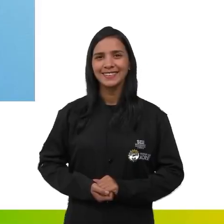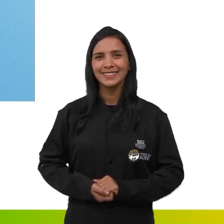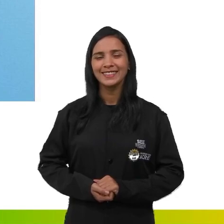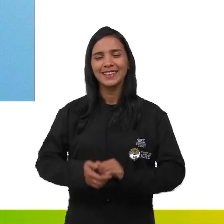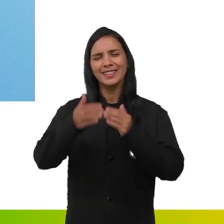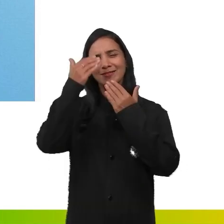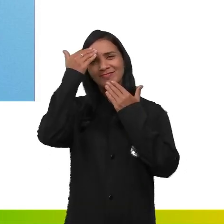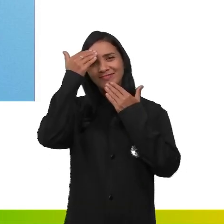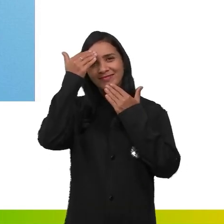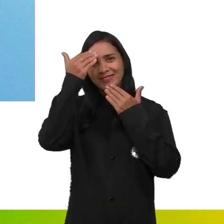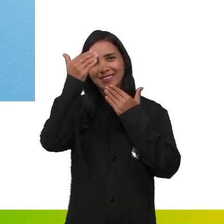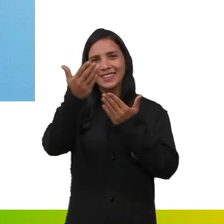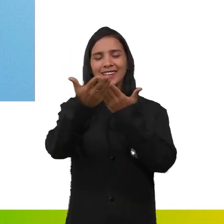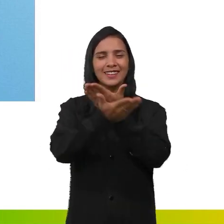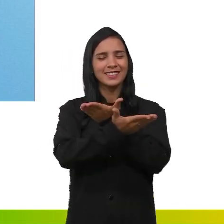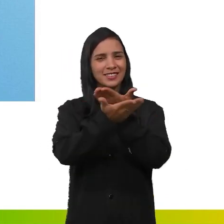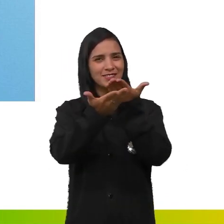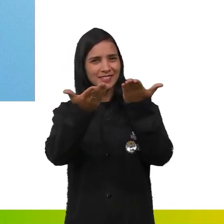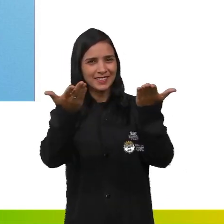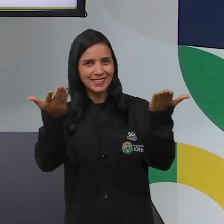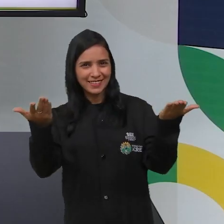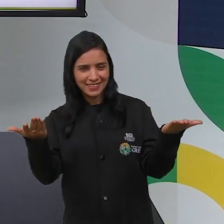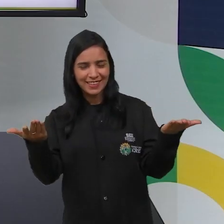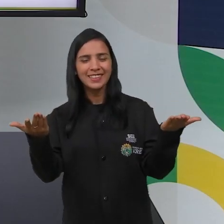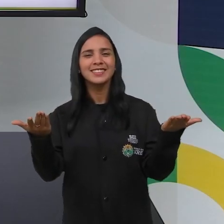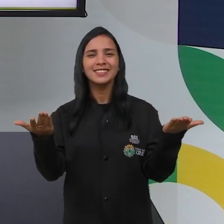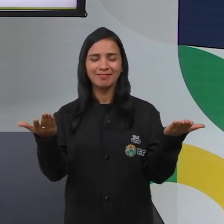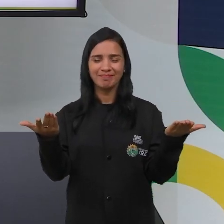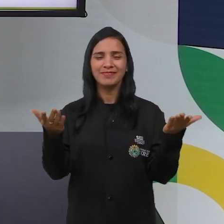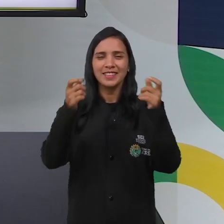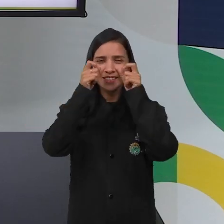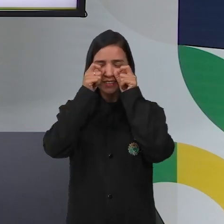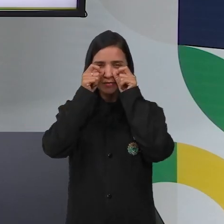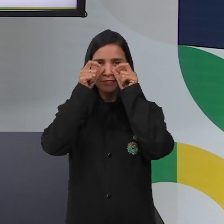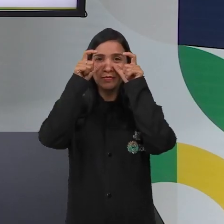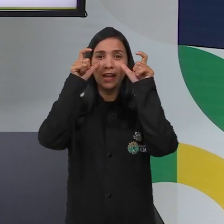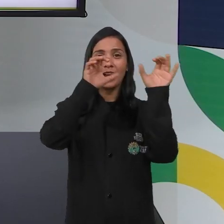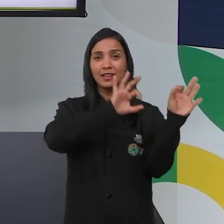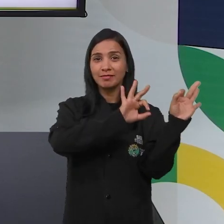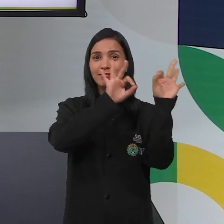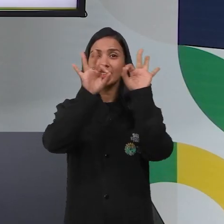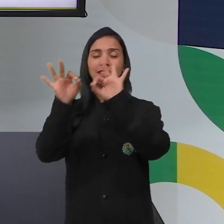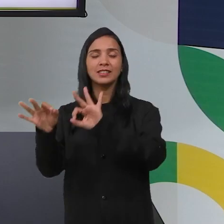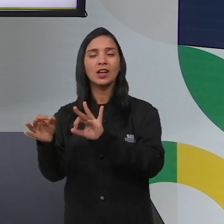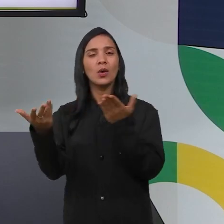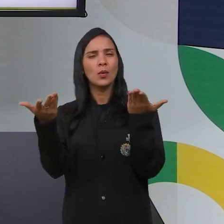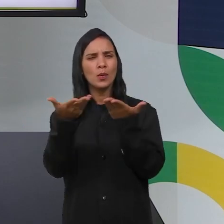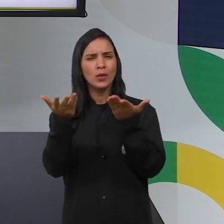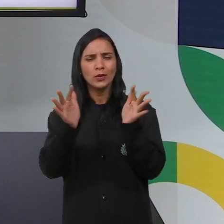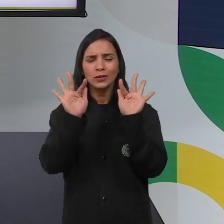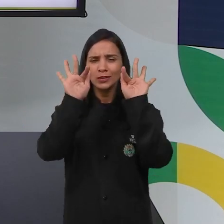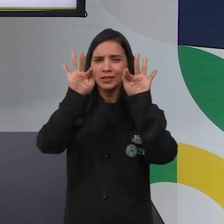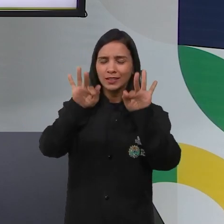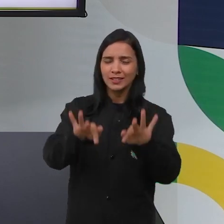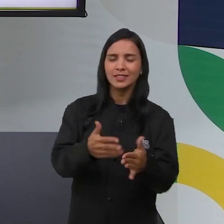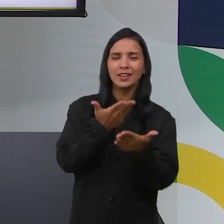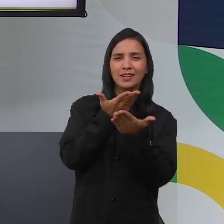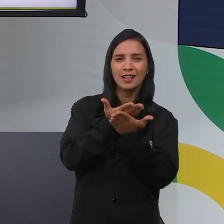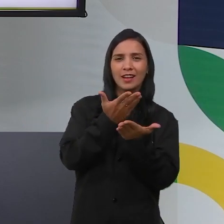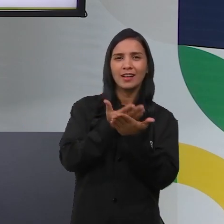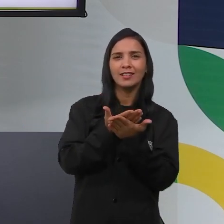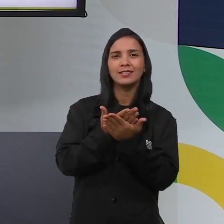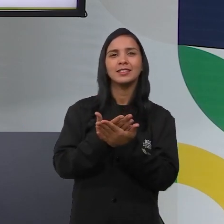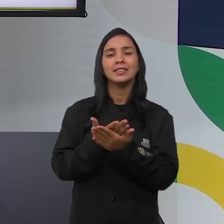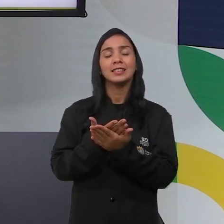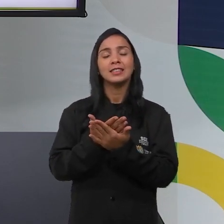Thank you very much for your attention. Muito obrigada pela atenção de vocês. Nós estamos finalizando a aula de hoje e eu espero